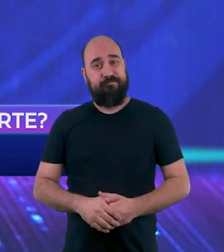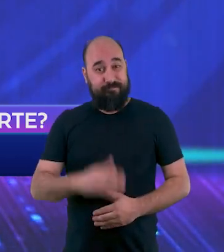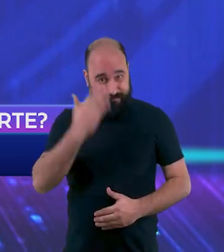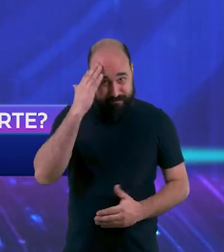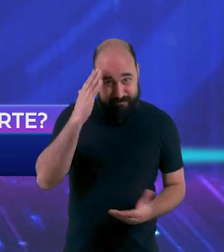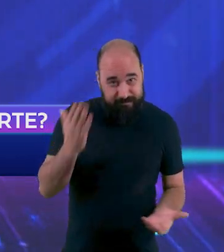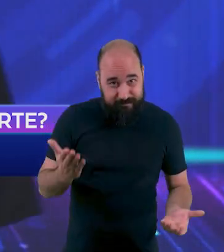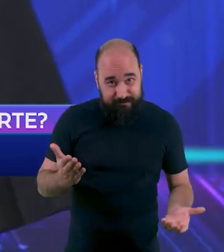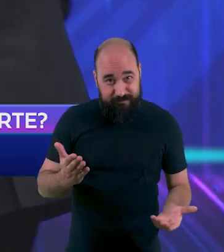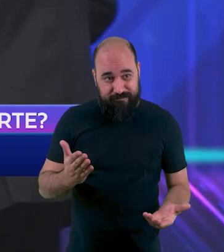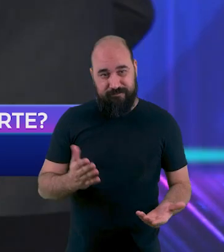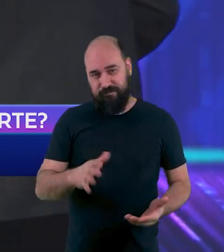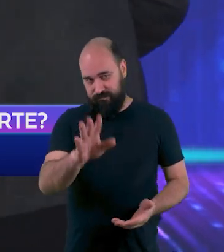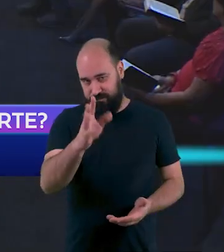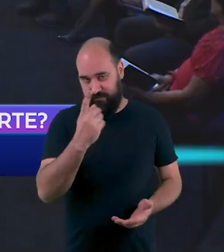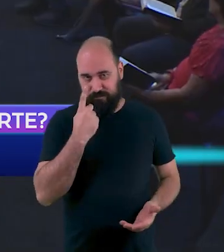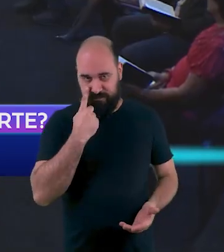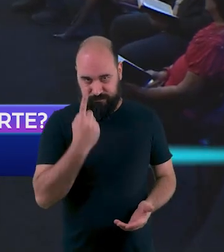Mas veja,